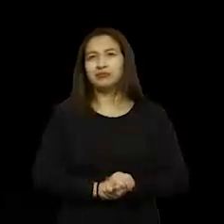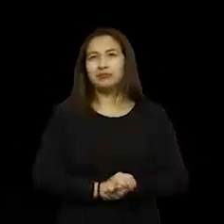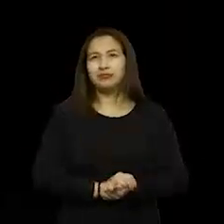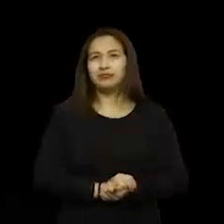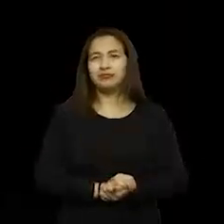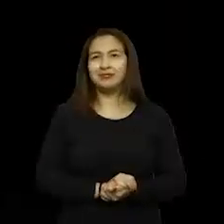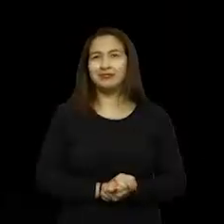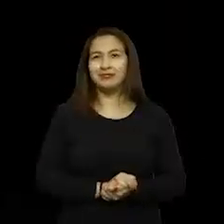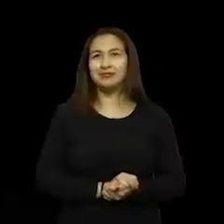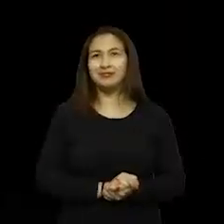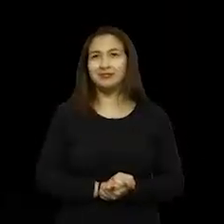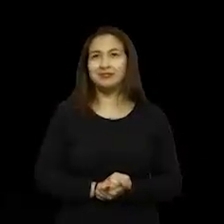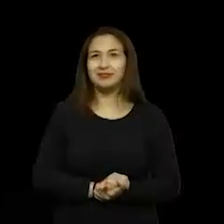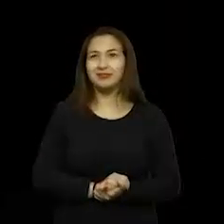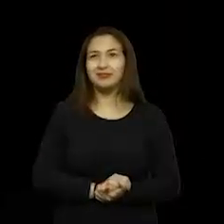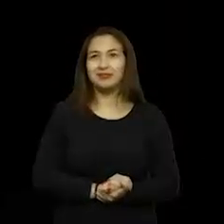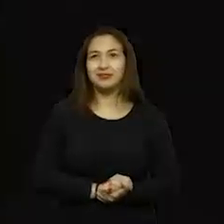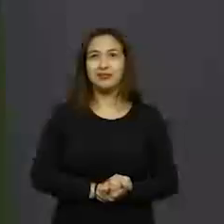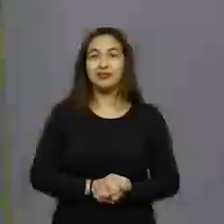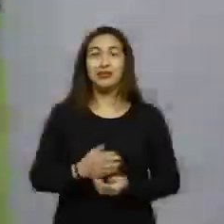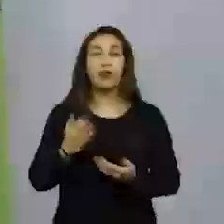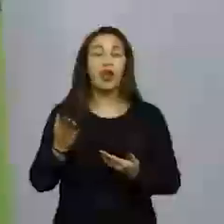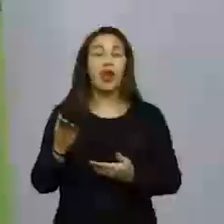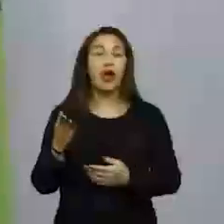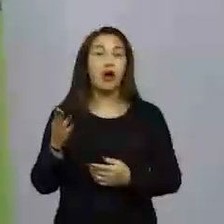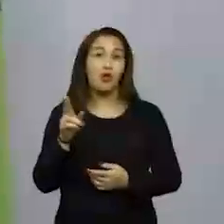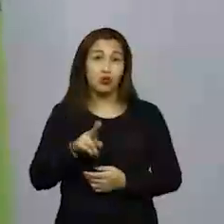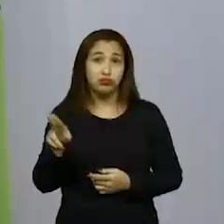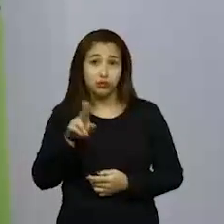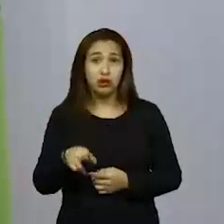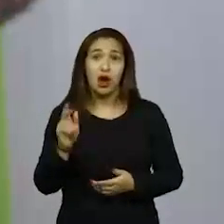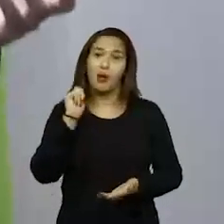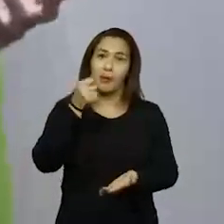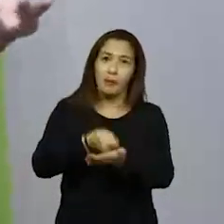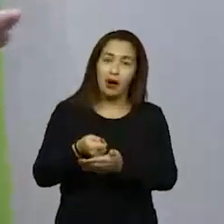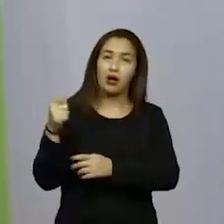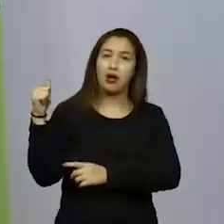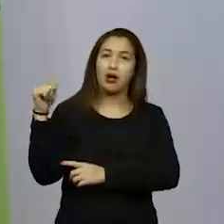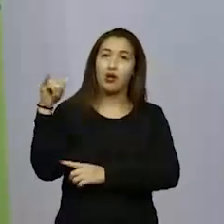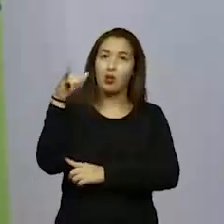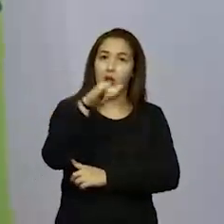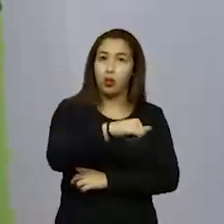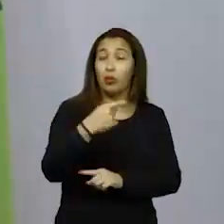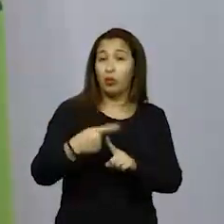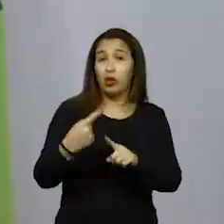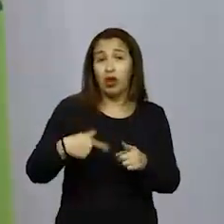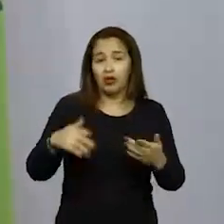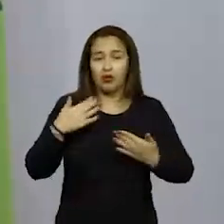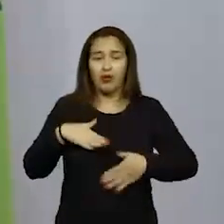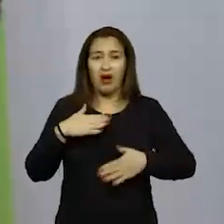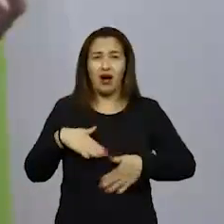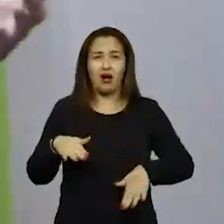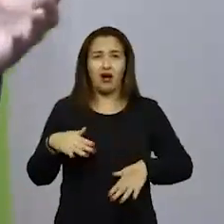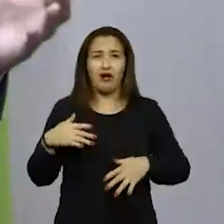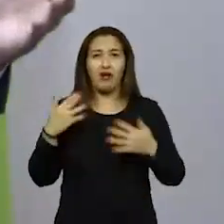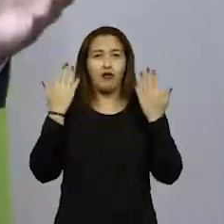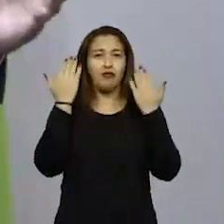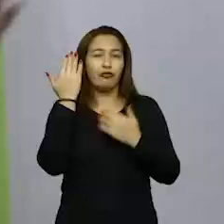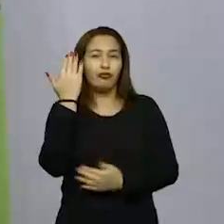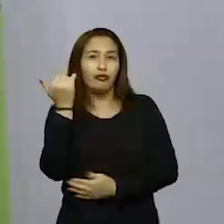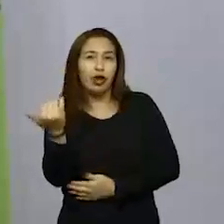ir um avião comercial, porque afinal de contas é para descanso do governador, ele foi viajar com a família, o que